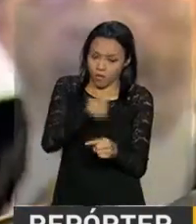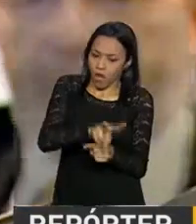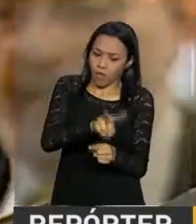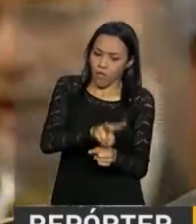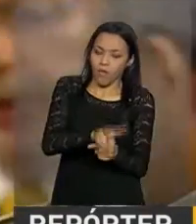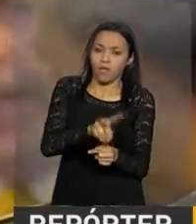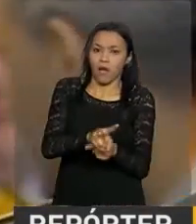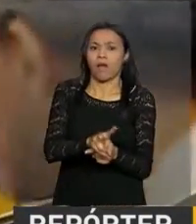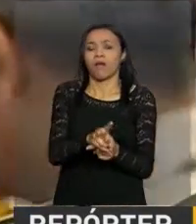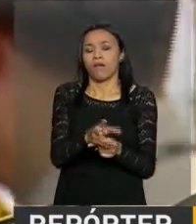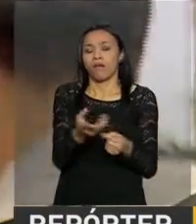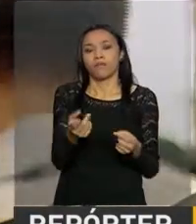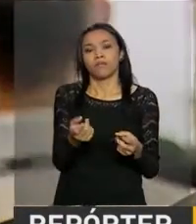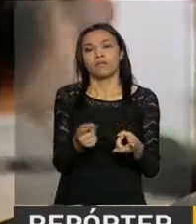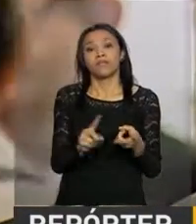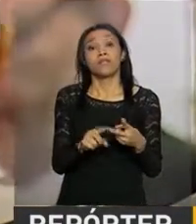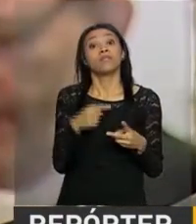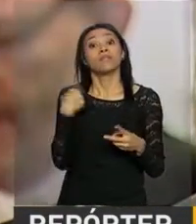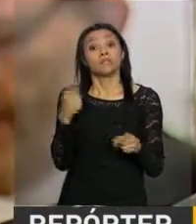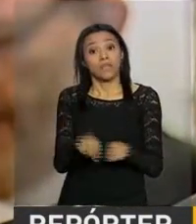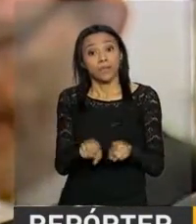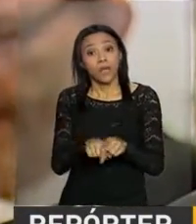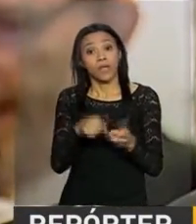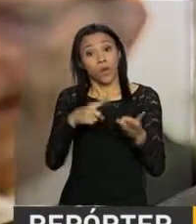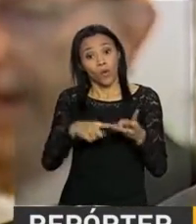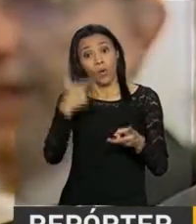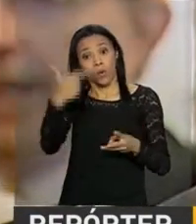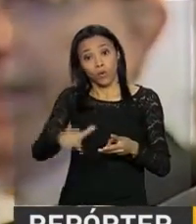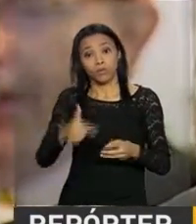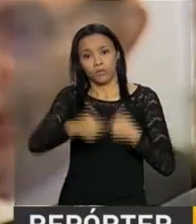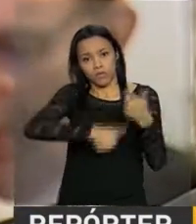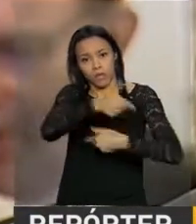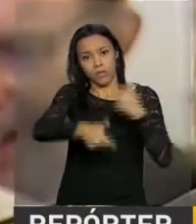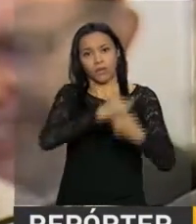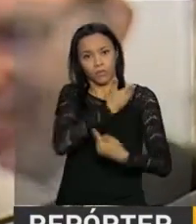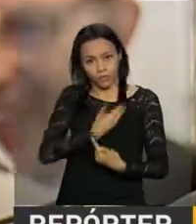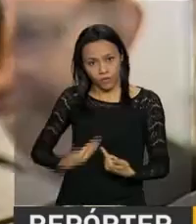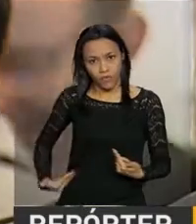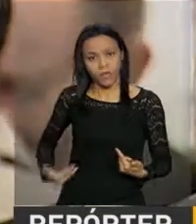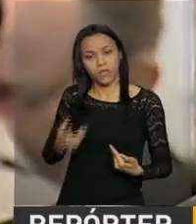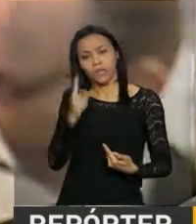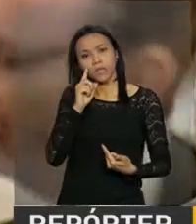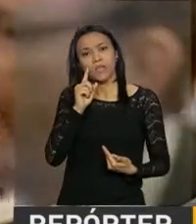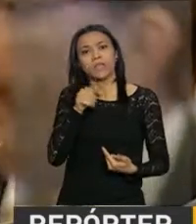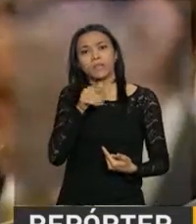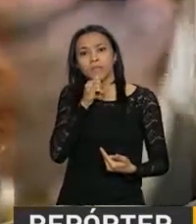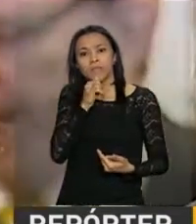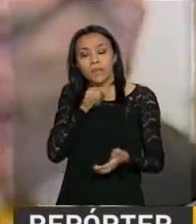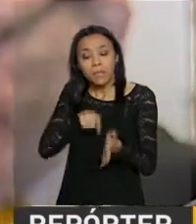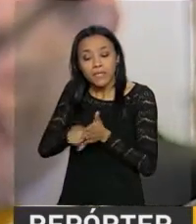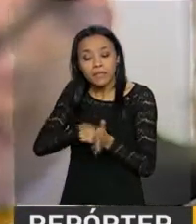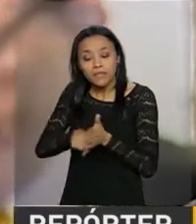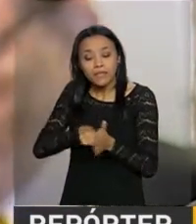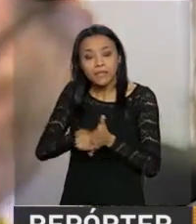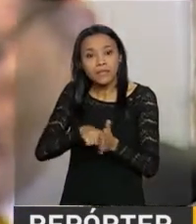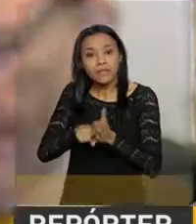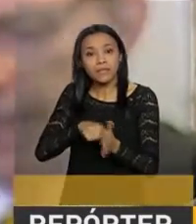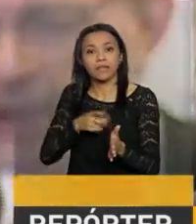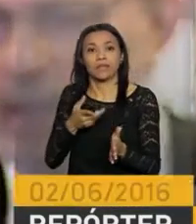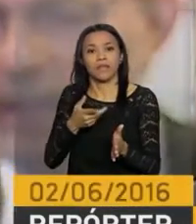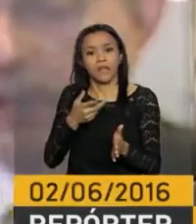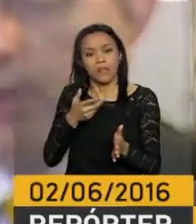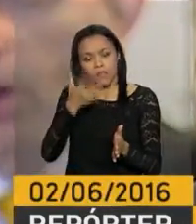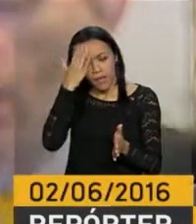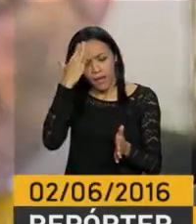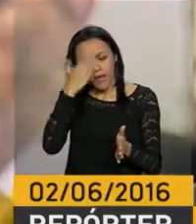partir dessa iniciativa do governo, o acompanhamento científico do desenvolvimento dessas crianças,